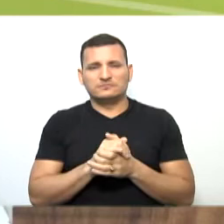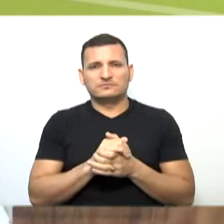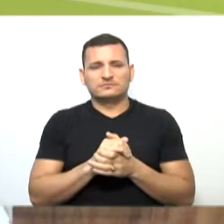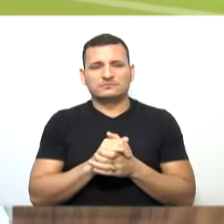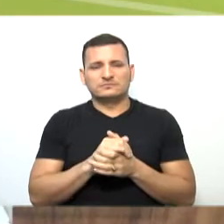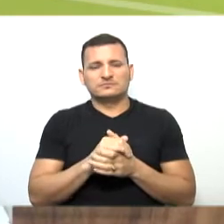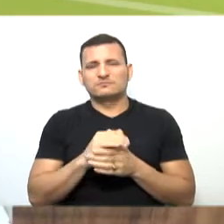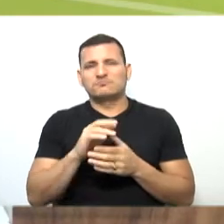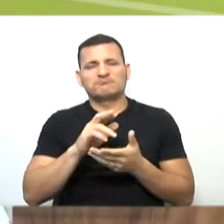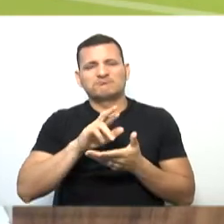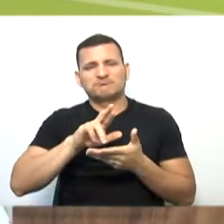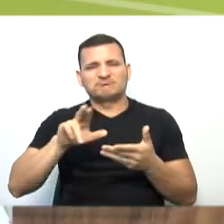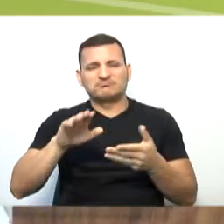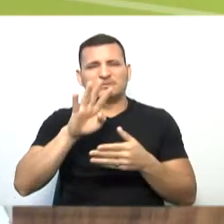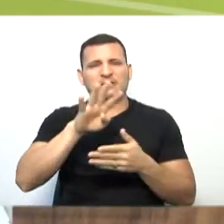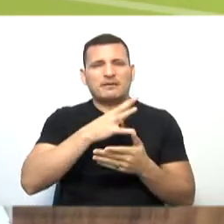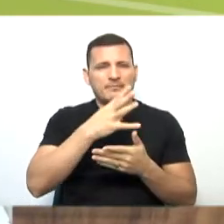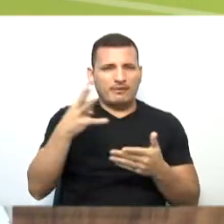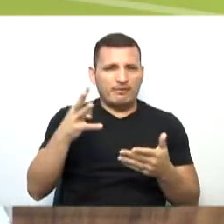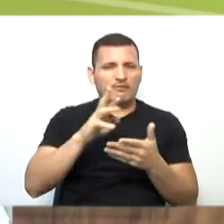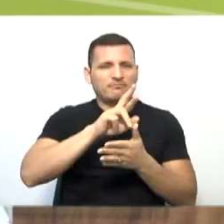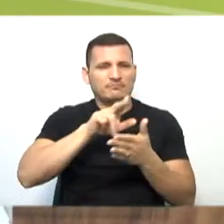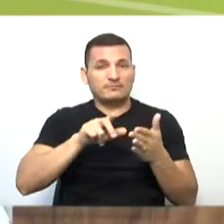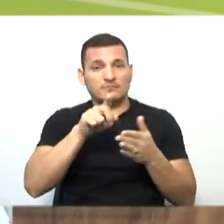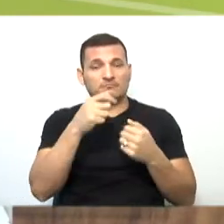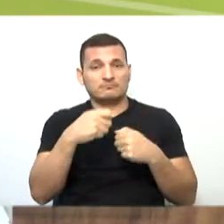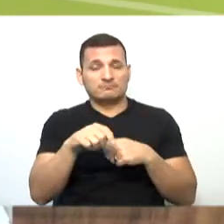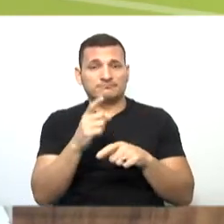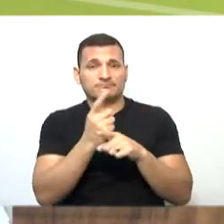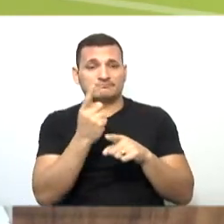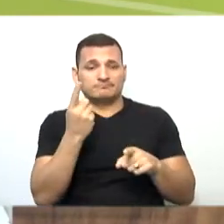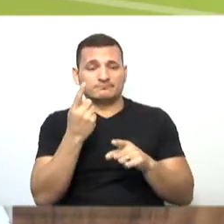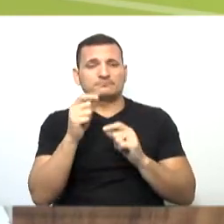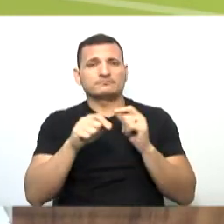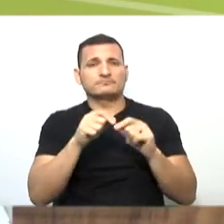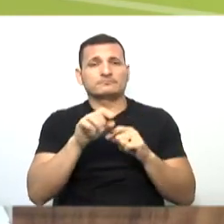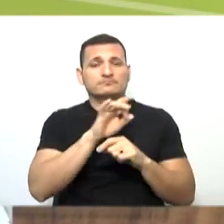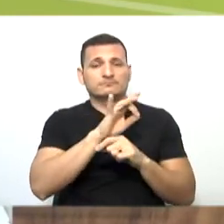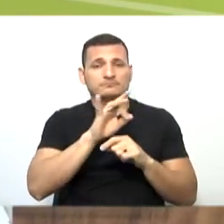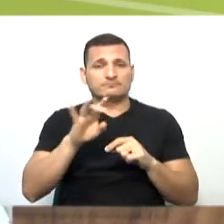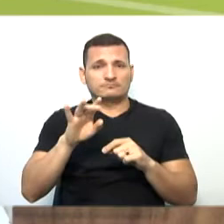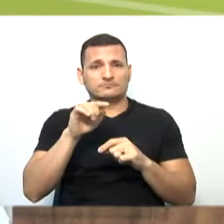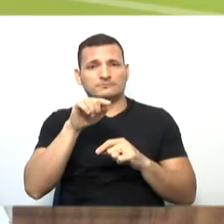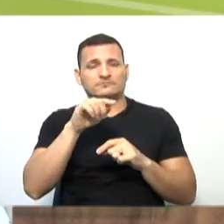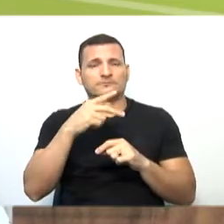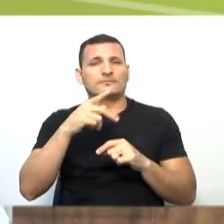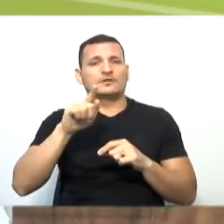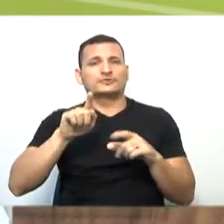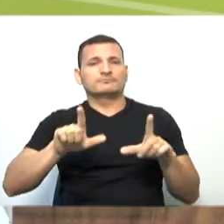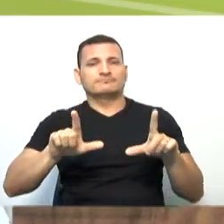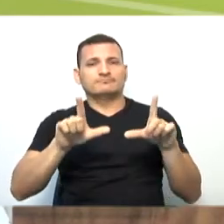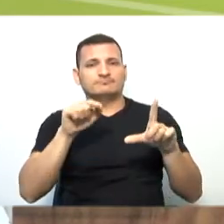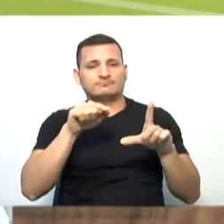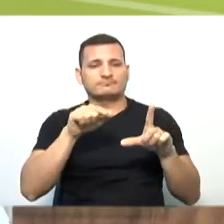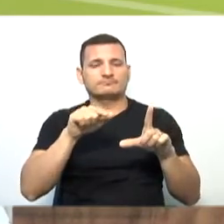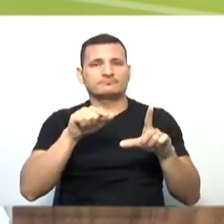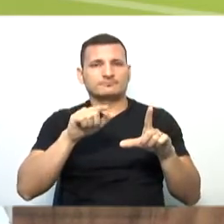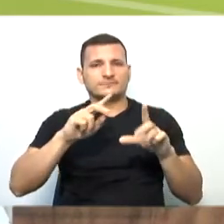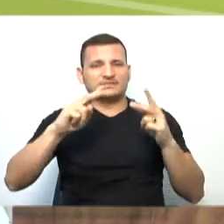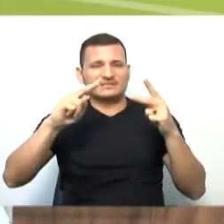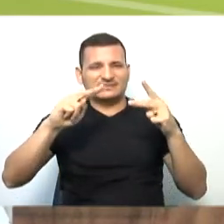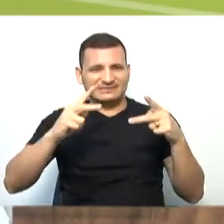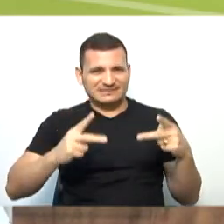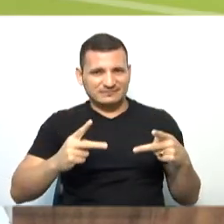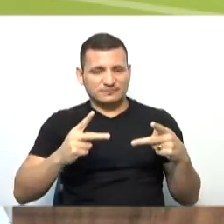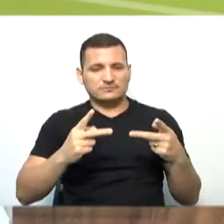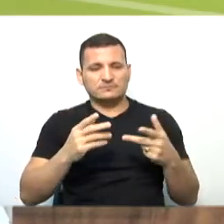tags, cheio de um monte de tabela, um monte de coisa, você vai precisar identificar o que é cada coisa nessa página, nesse emaranhado de HTML.